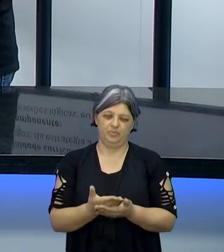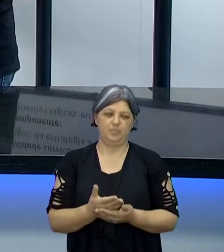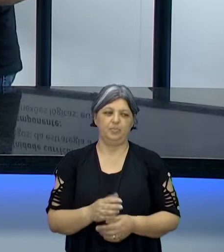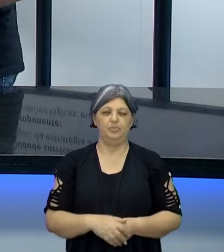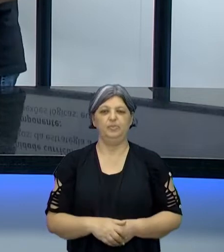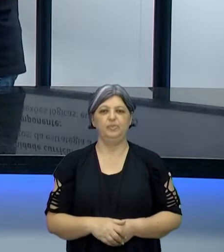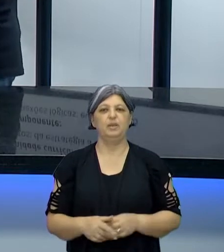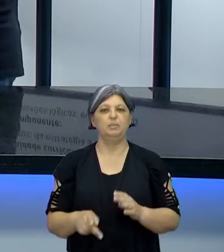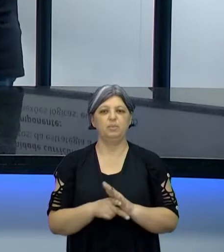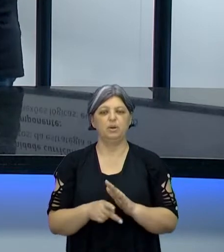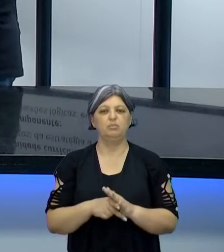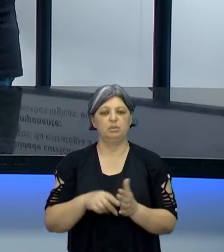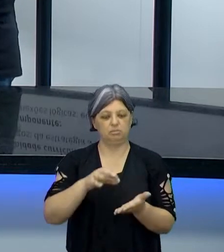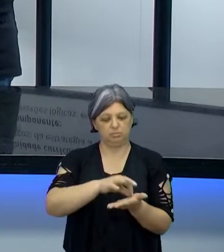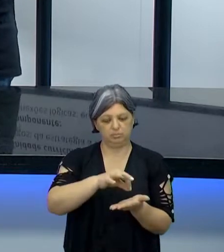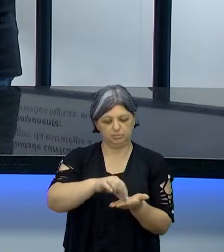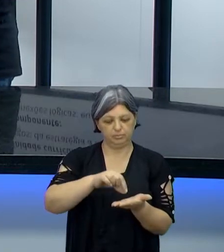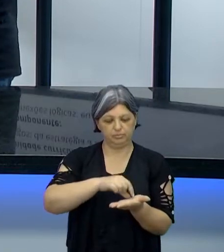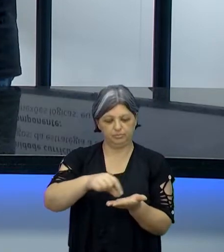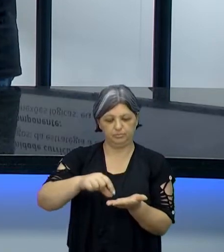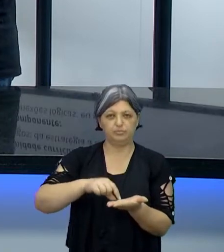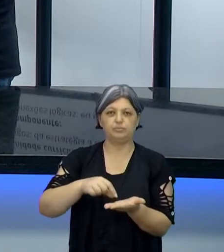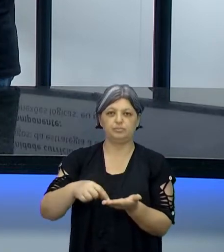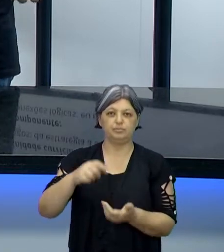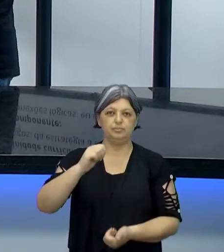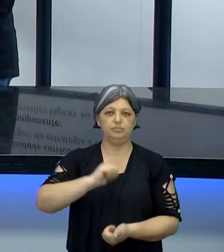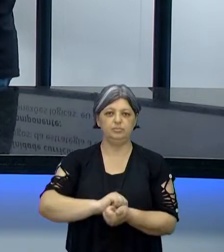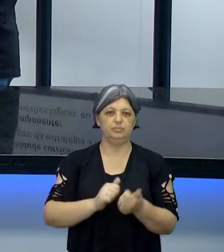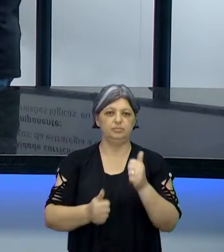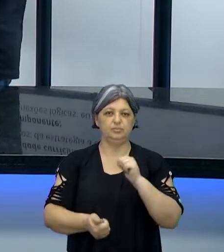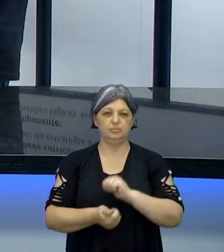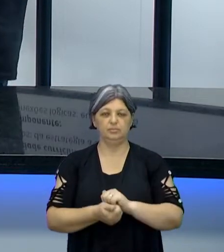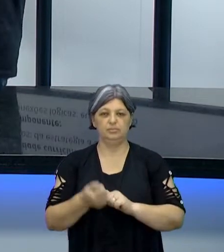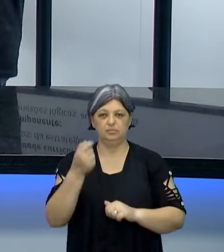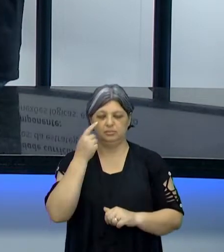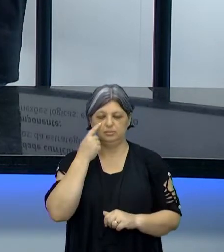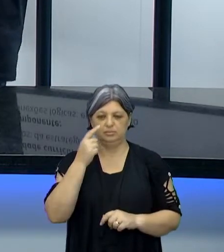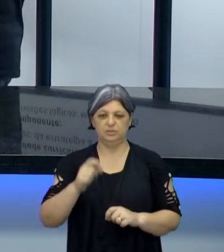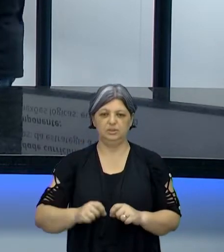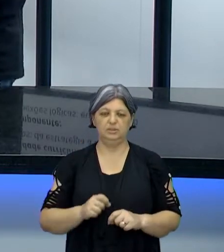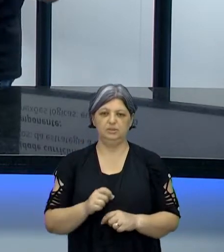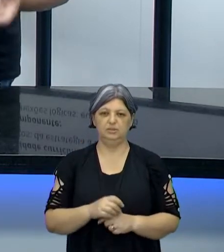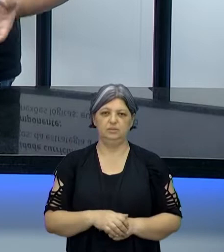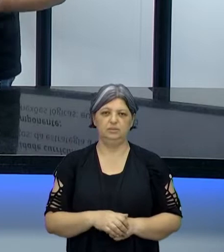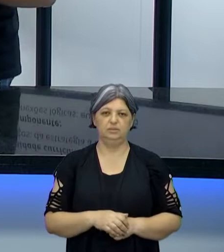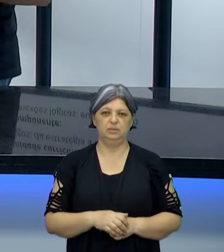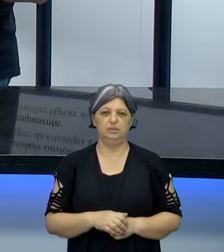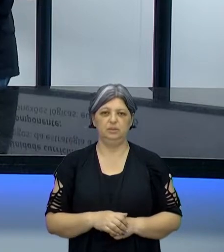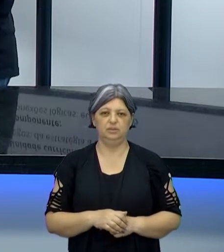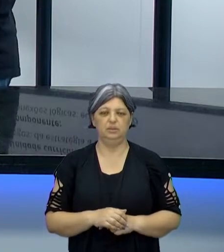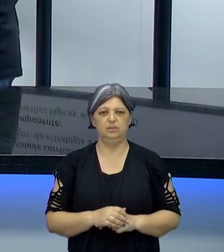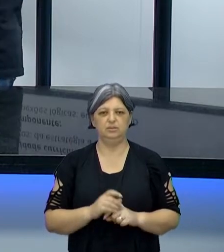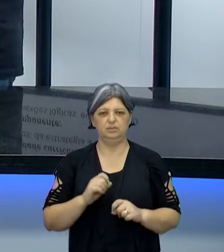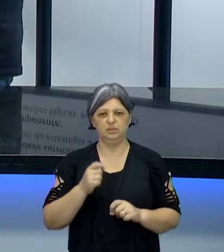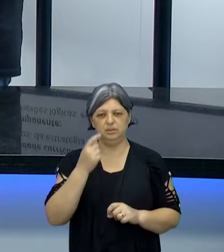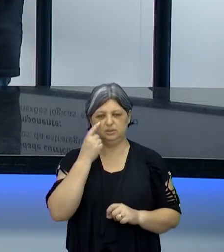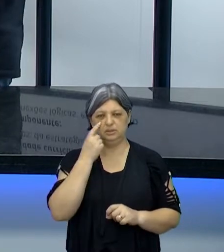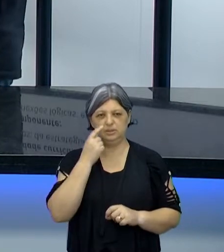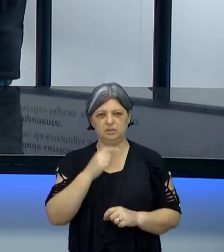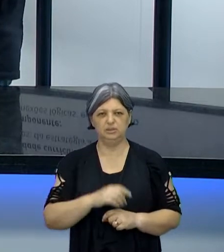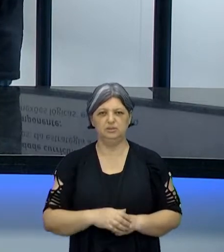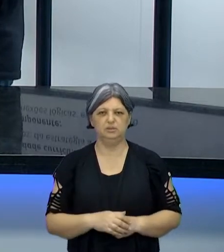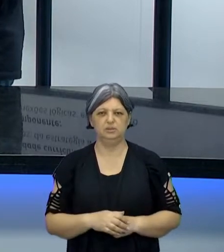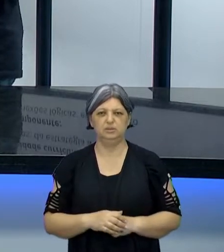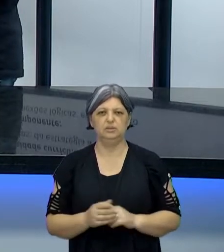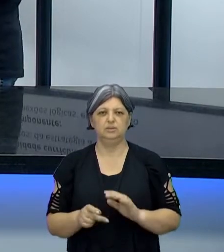jogos de tabuleiro, sobre a adaptação dos jogos de tabuleiro também para o digital, do digital para o tabuleiro, né? Então a gente já falou bastante sobre